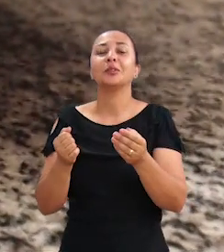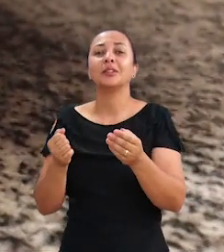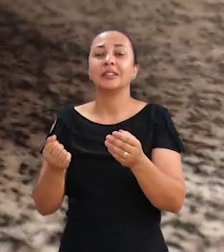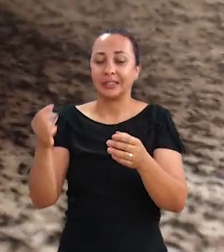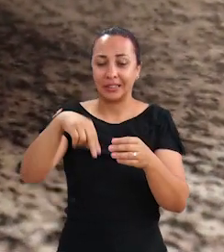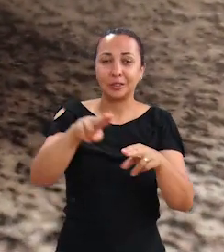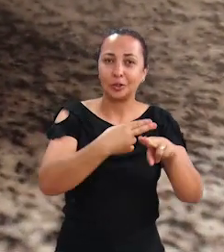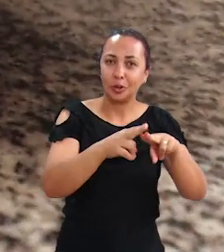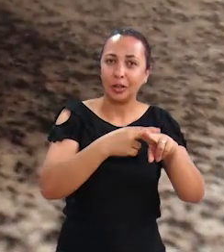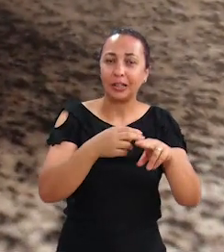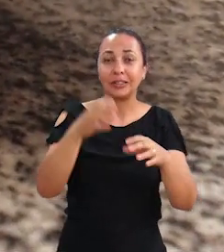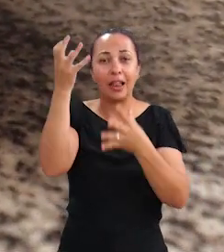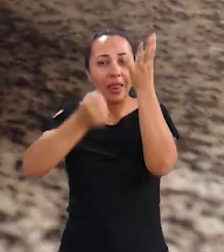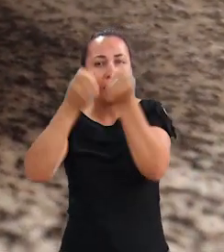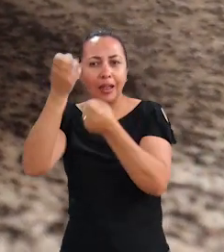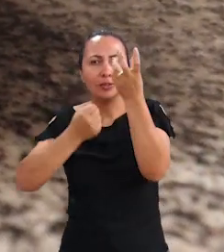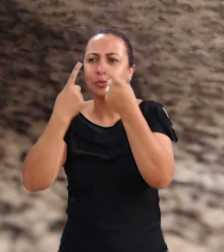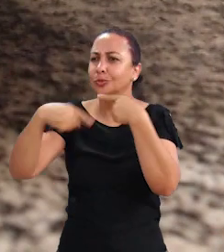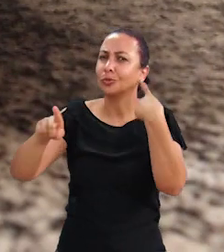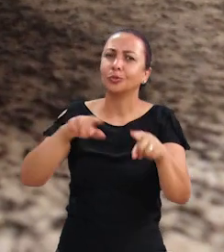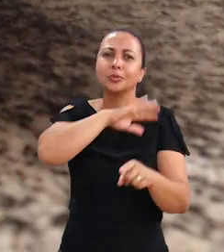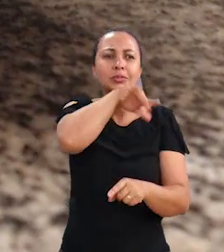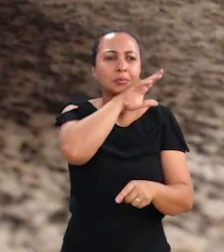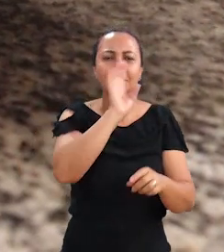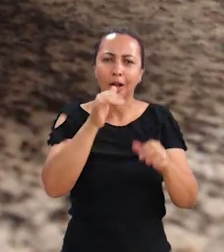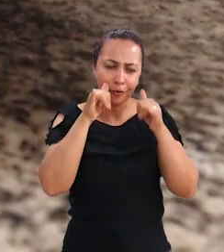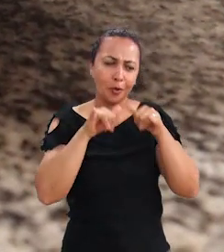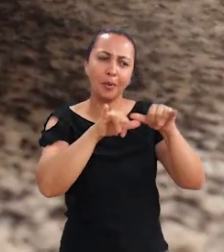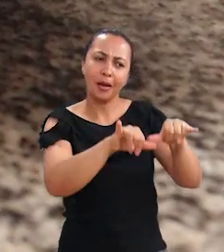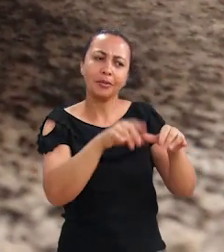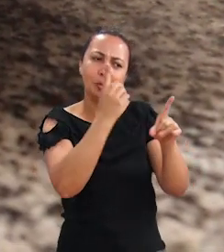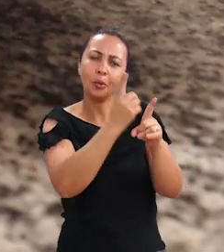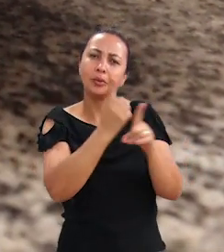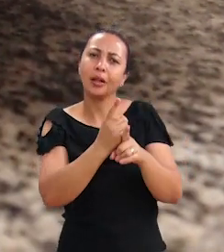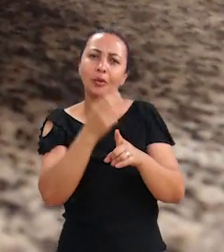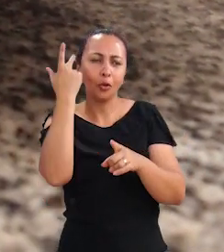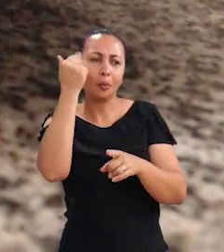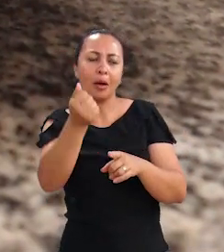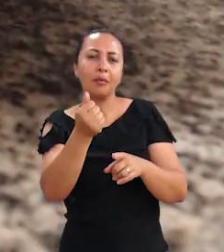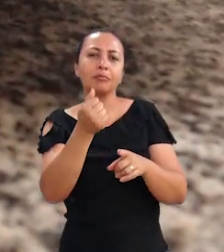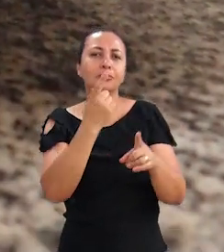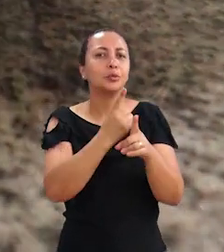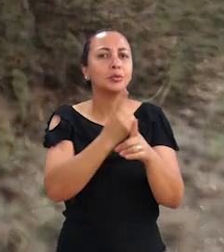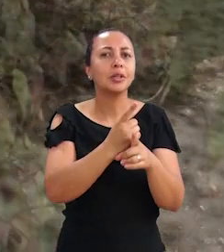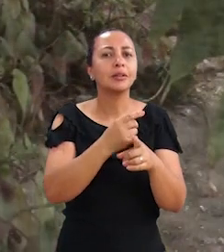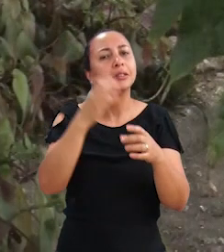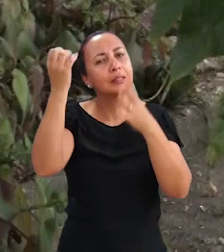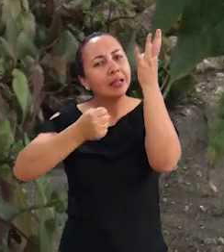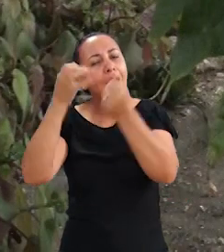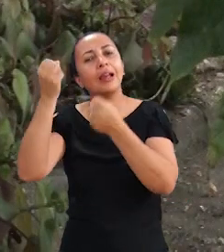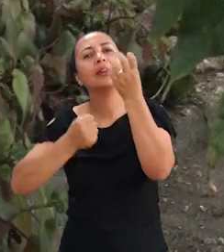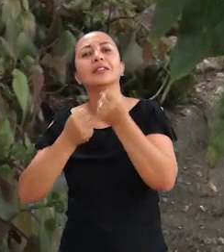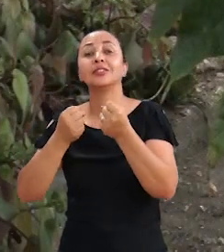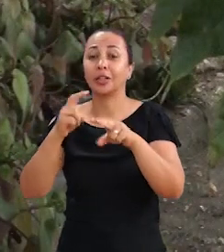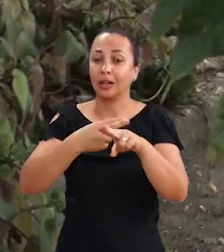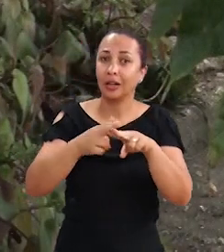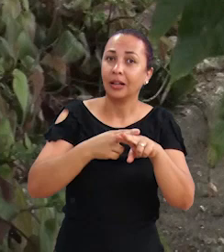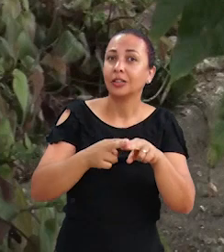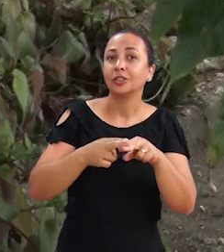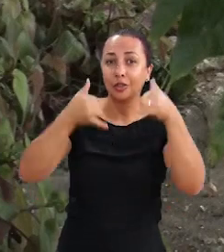a inserção nesse chocolate leite de outras espécies. Então a gente já viu no mercado, é comum a gente encontrar no